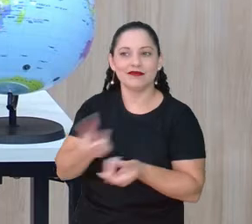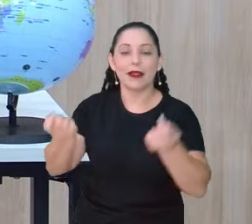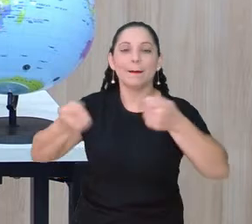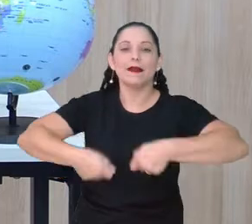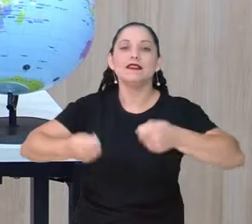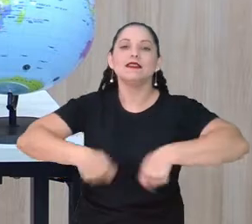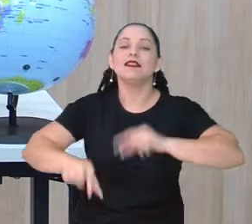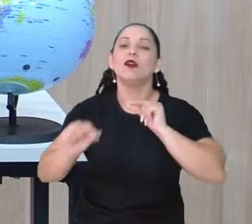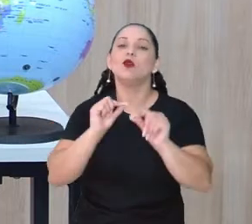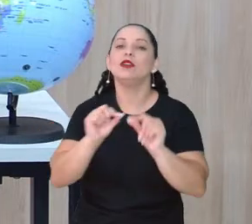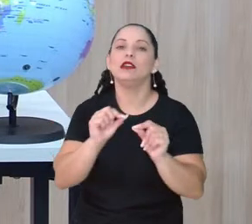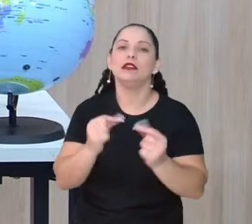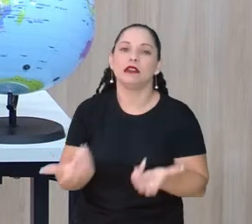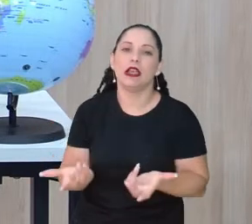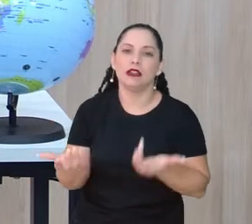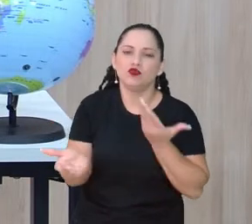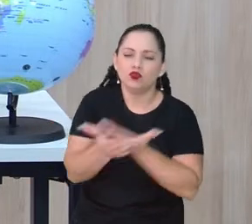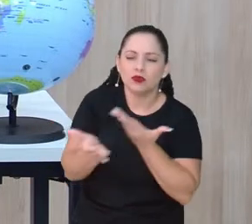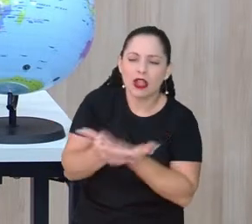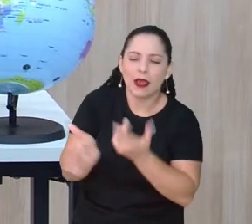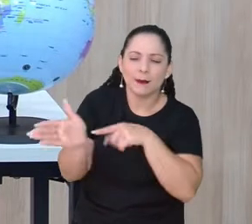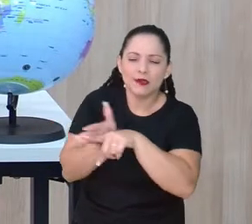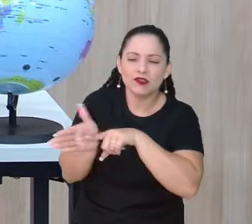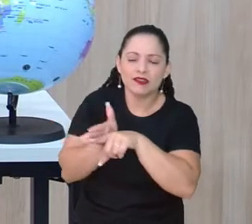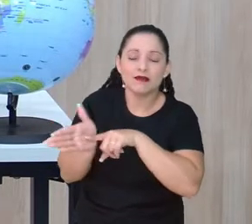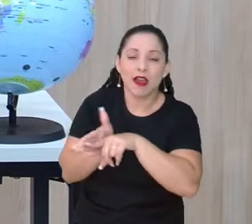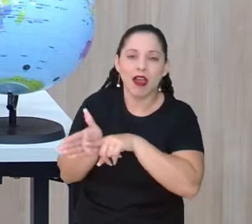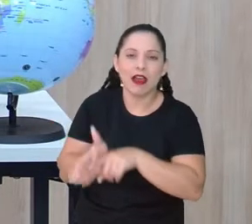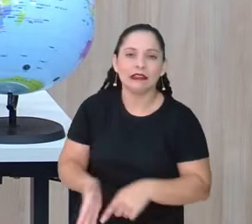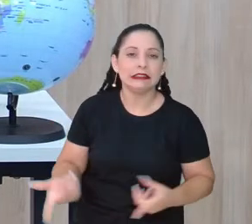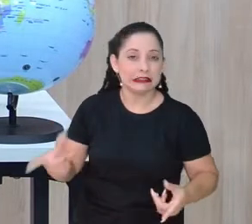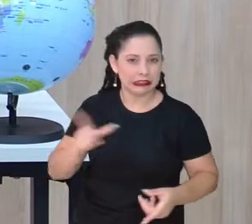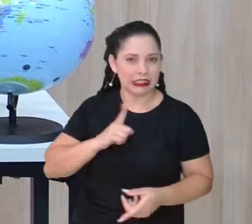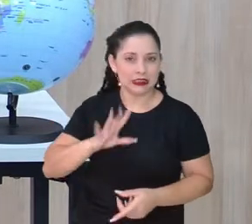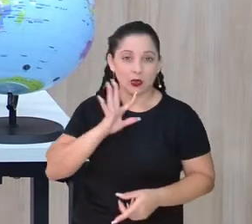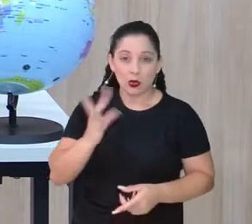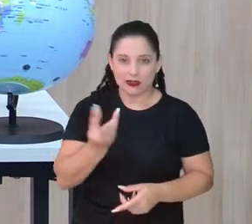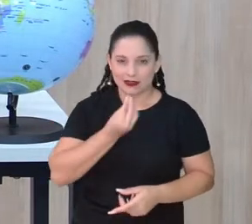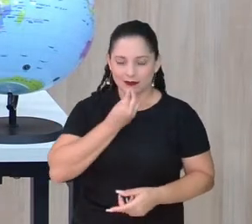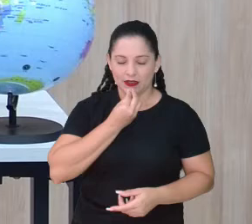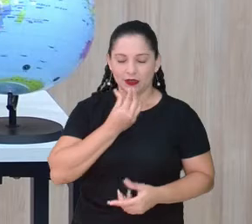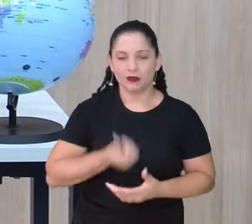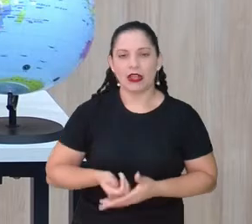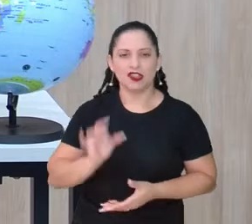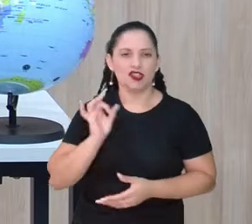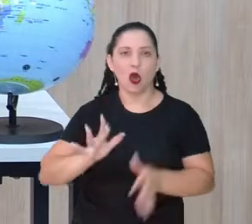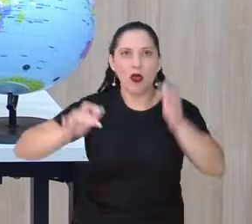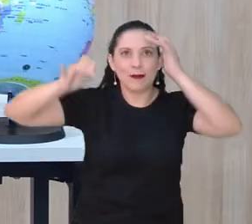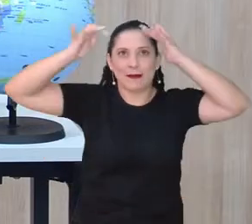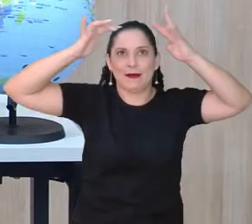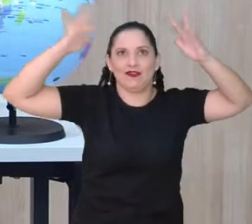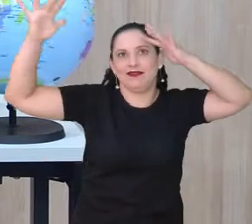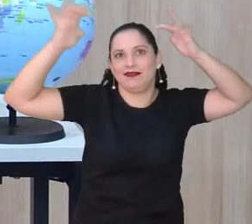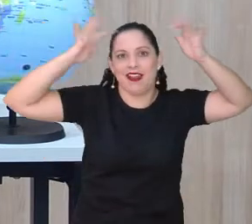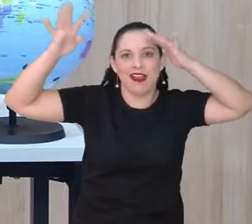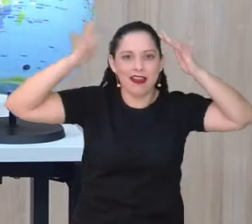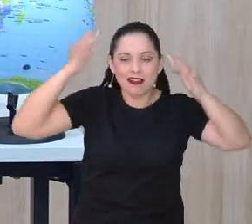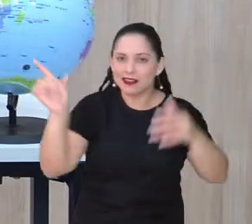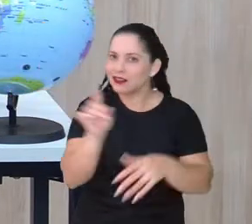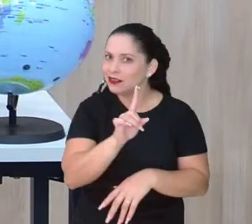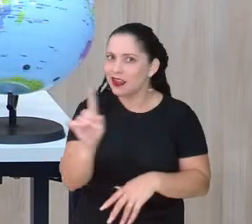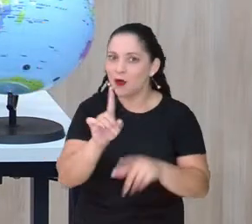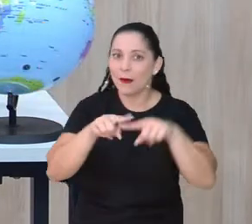preciso que os cientistas tenham um argumento. Então, não é uma hipótese por, vamos dizer assim, por imaginação, mas sim por